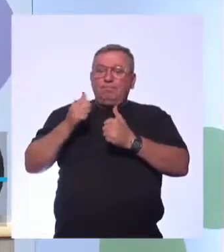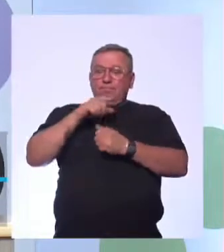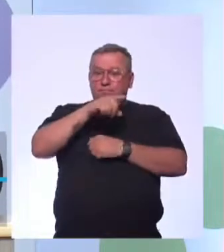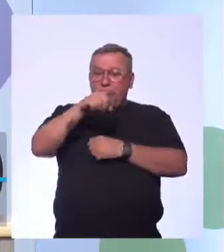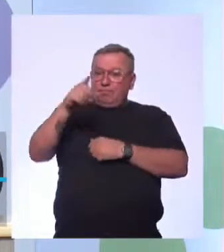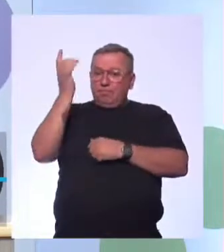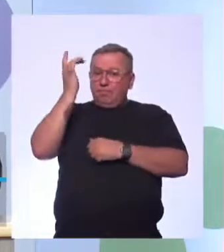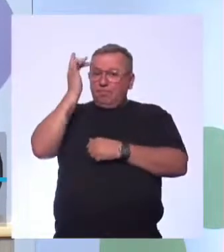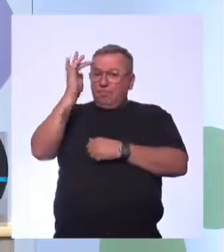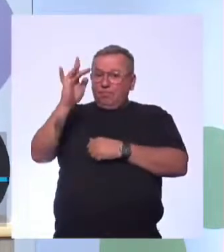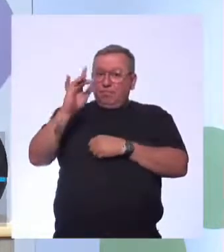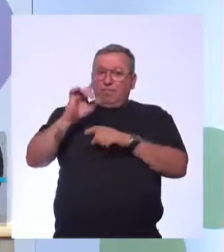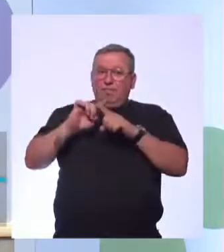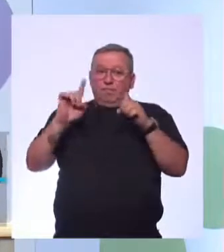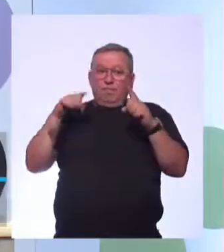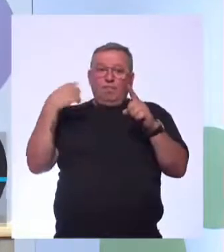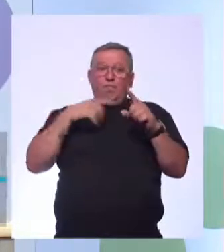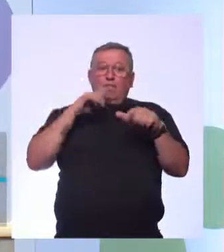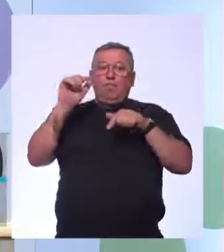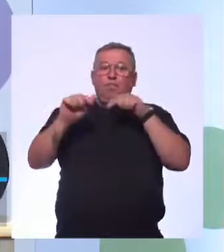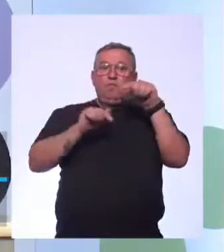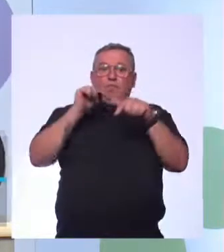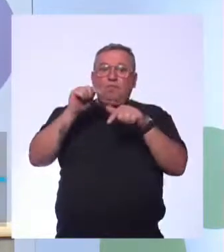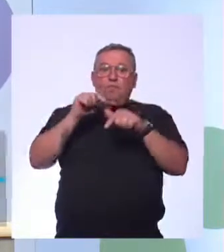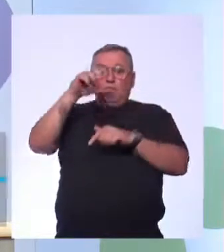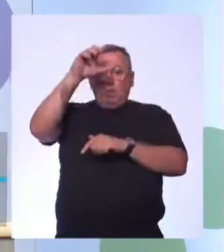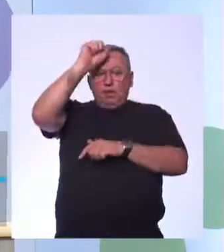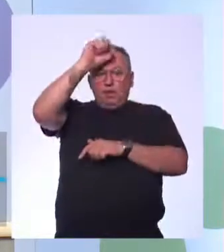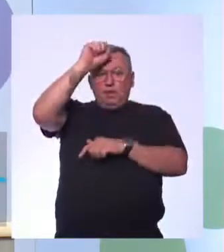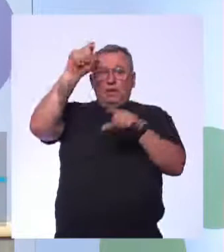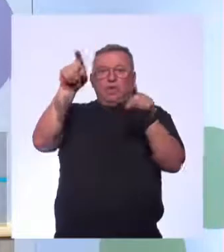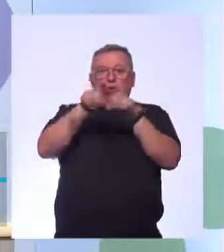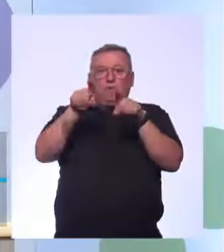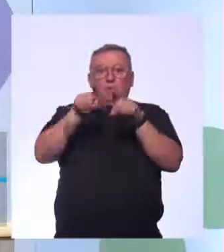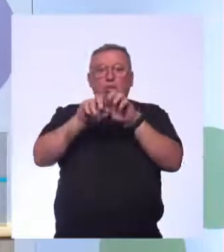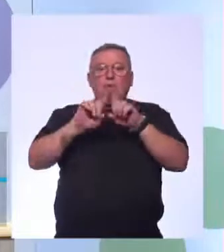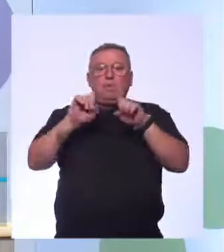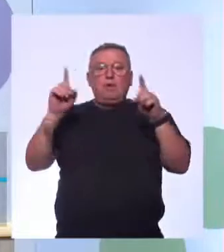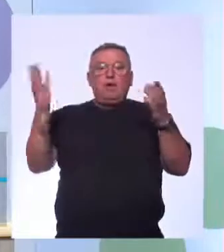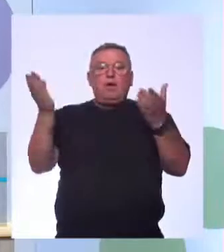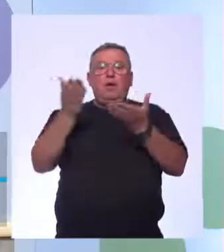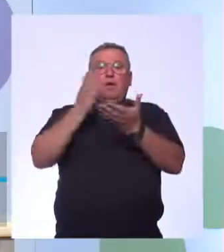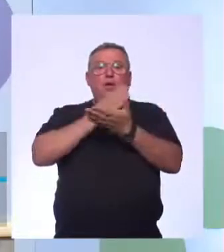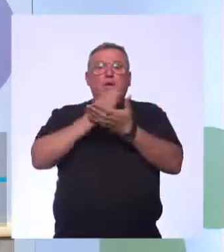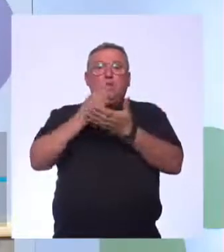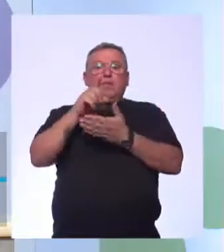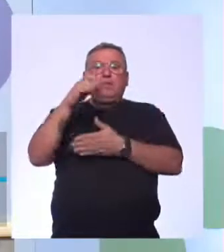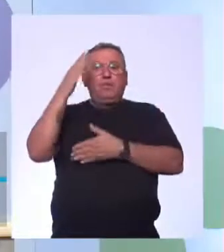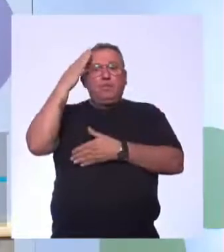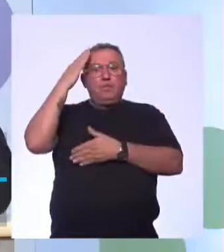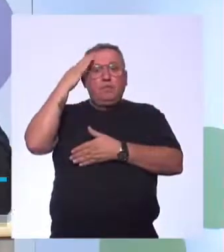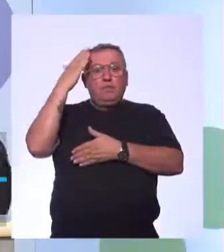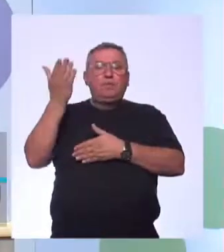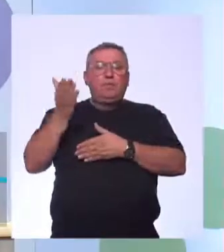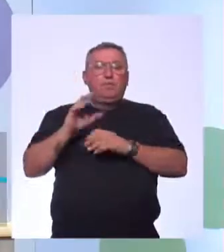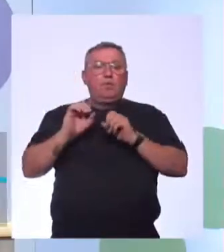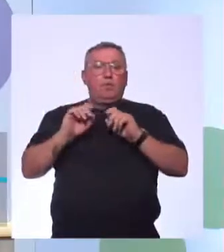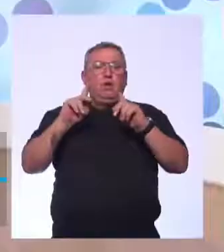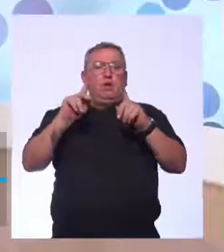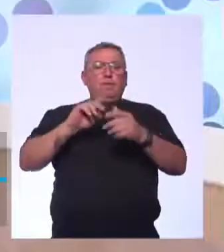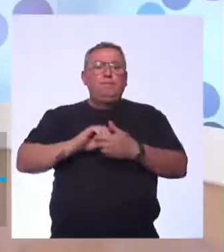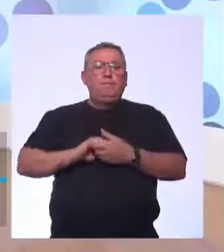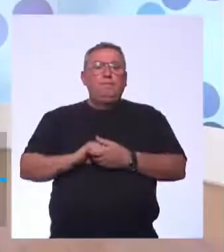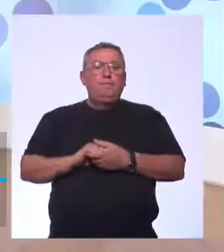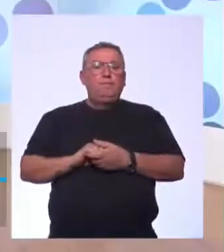vocês não sabem, é claro que nós trabalhamos com a aprendizagem, mas a partir de agora vocês vão saber. Okay?